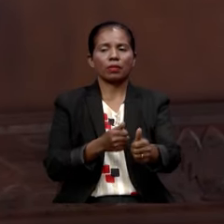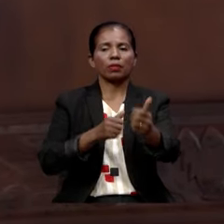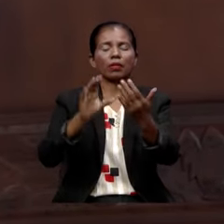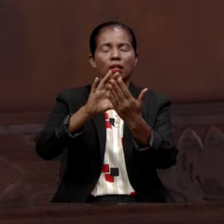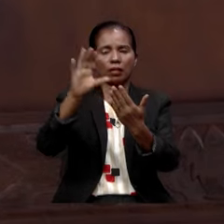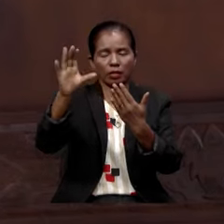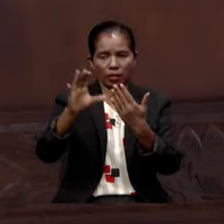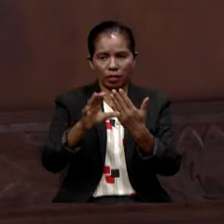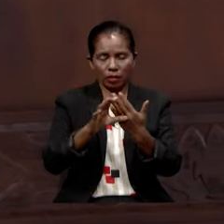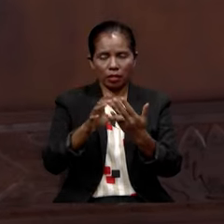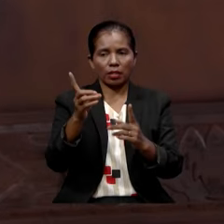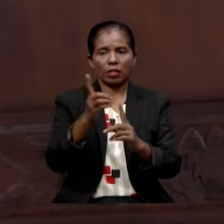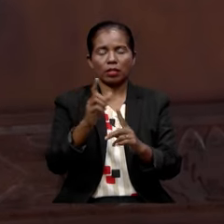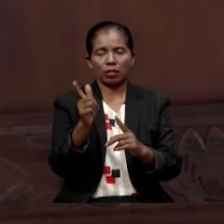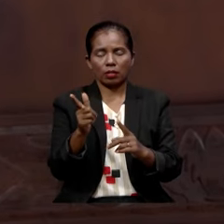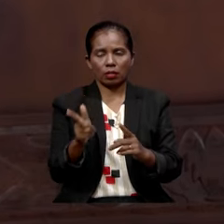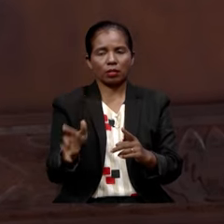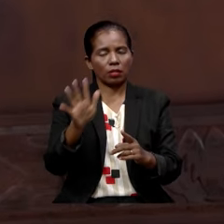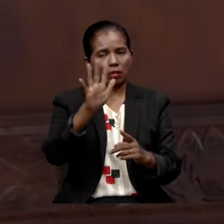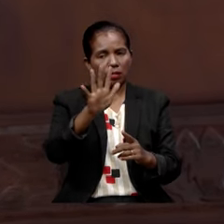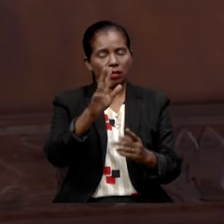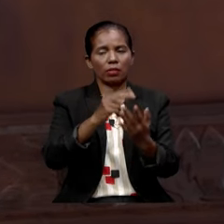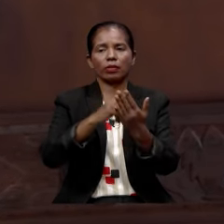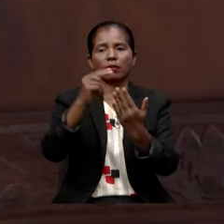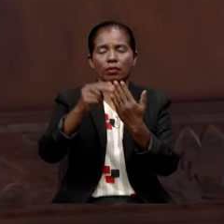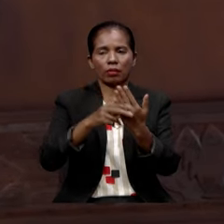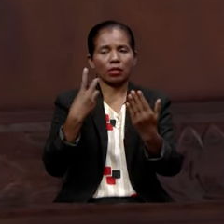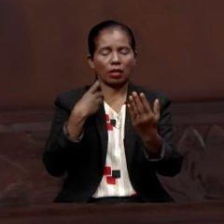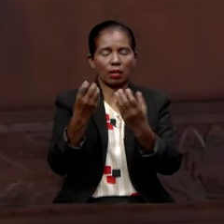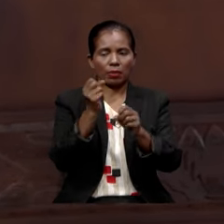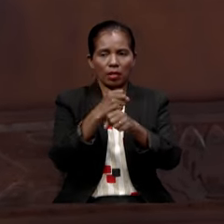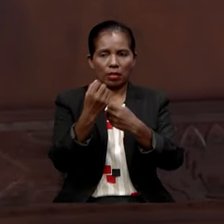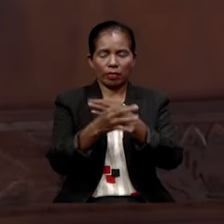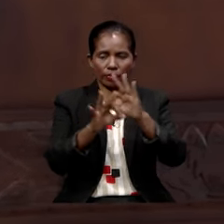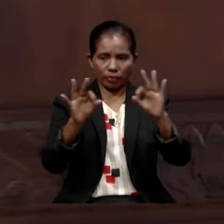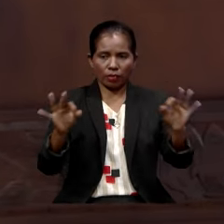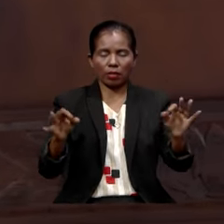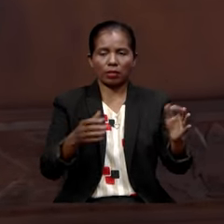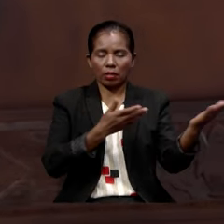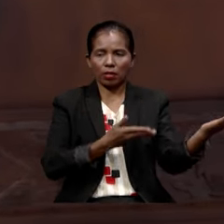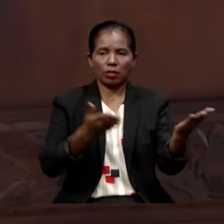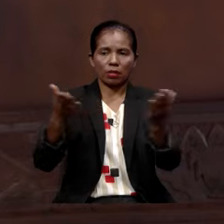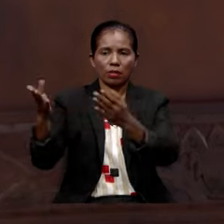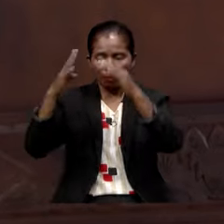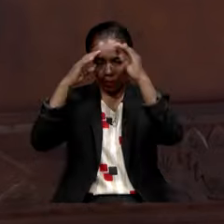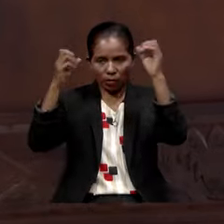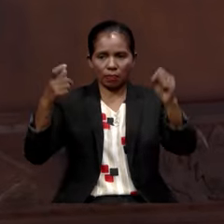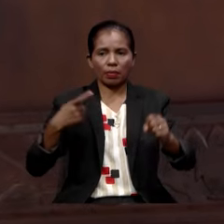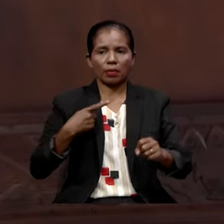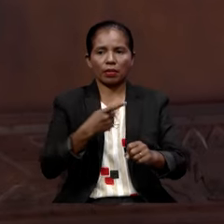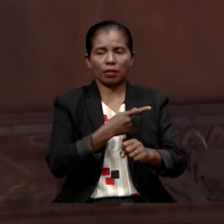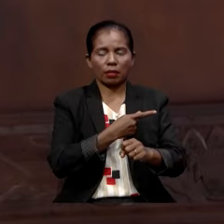esboço calendário, dia 25 de novembro, né, a mi finaliza na final global, no haruka na ba presidente parlamento, ho